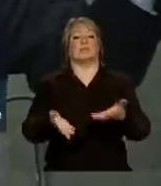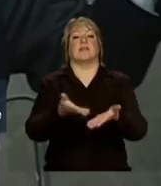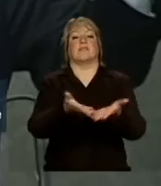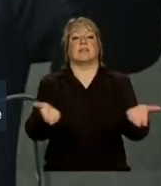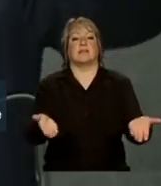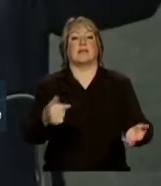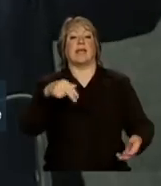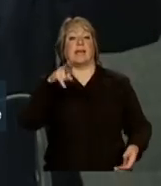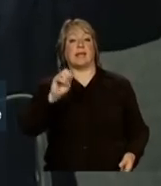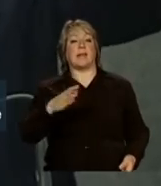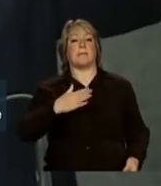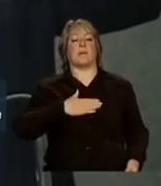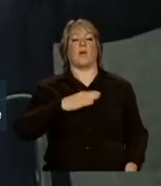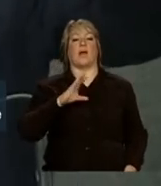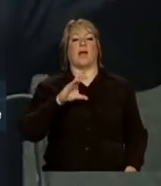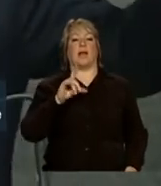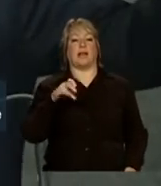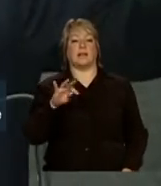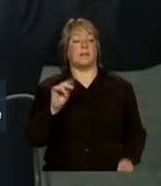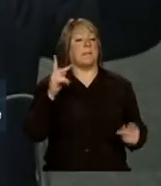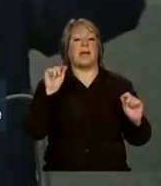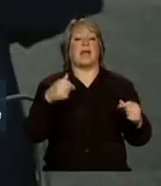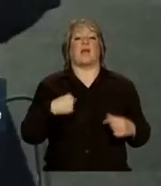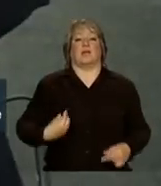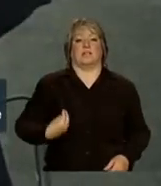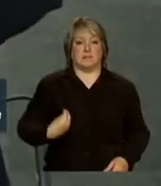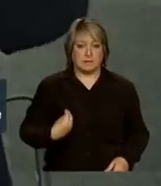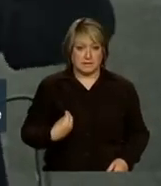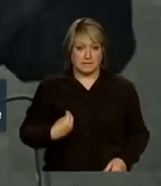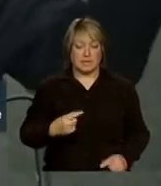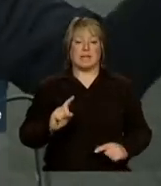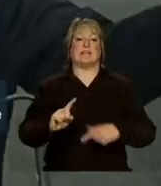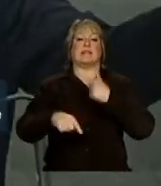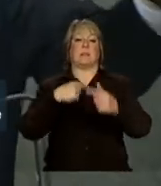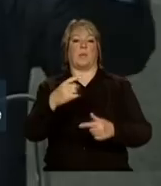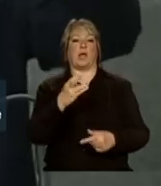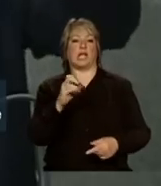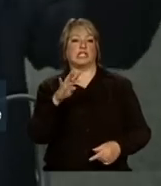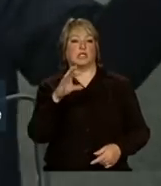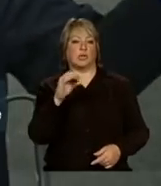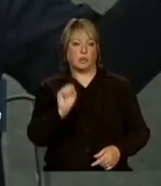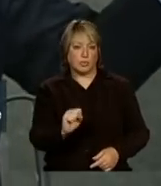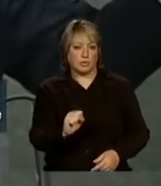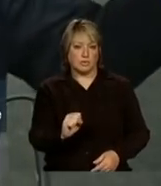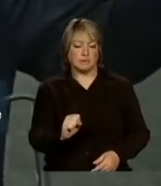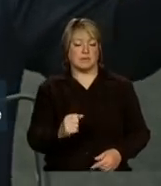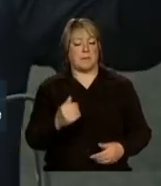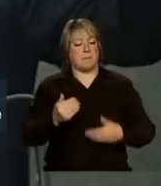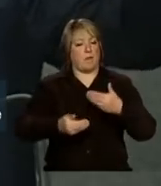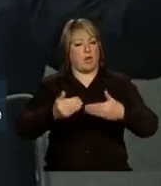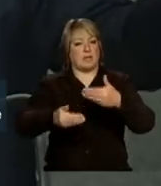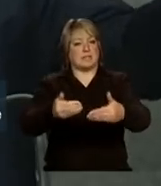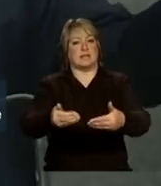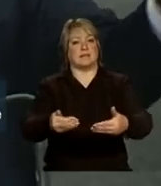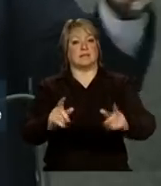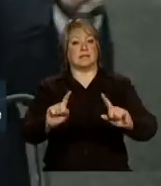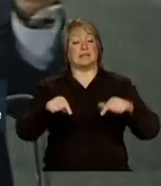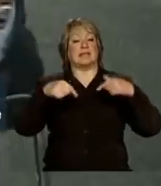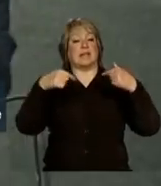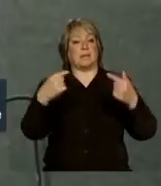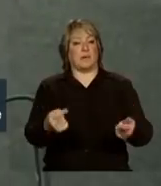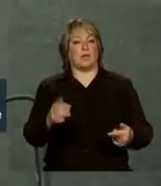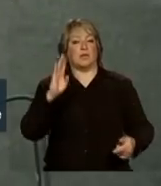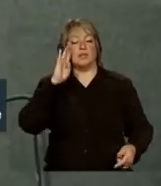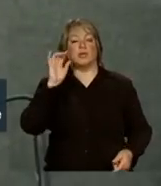cliente para que eu existo depois os processos críticos e no final o ponto mais importantes é o aspecto